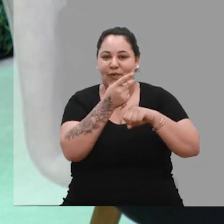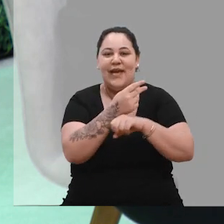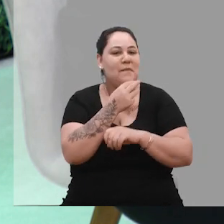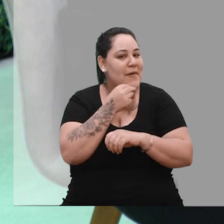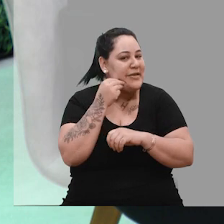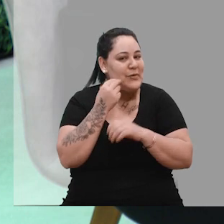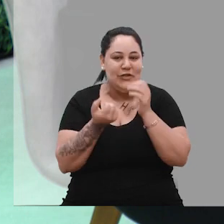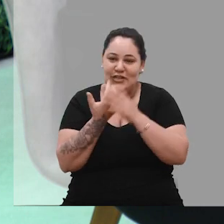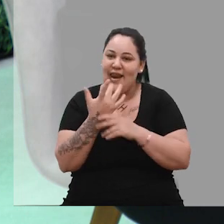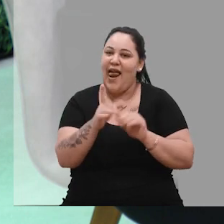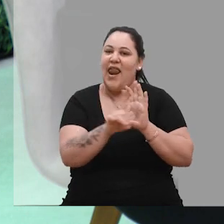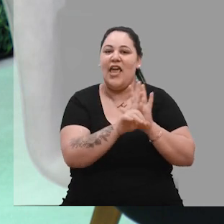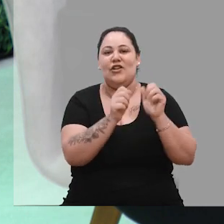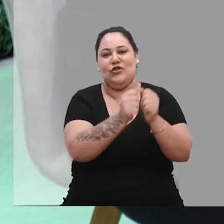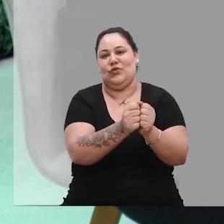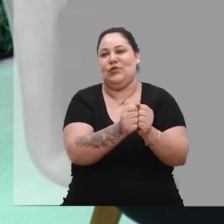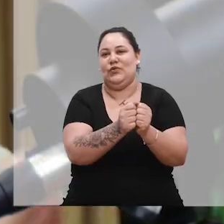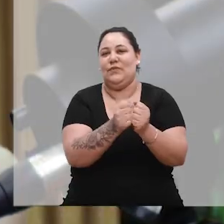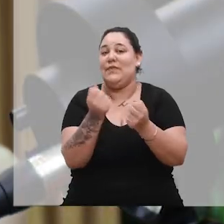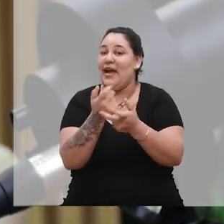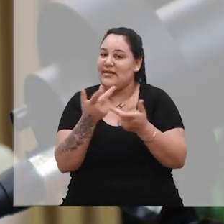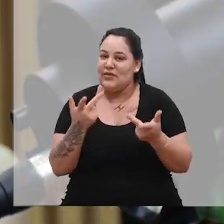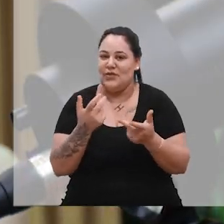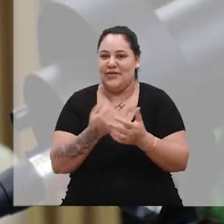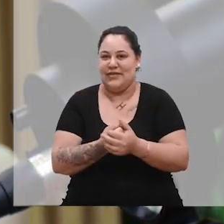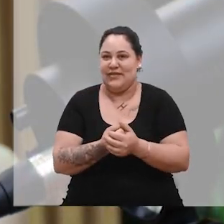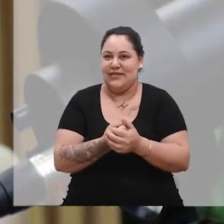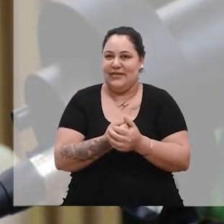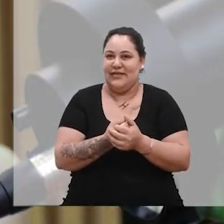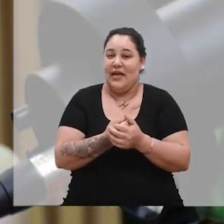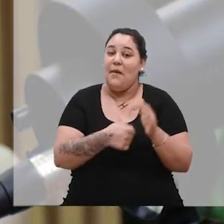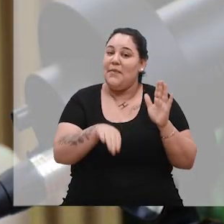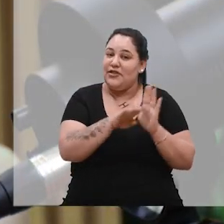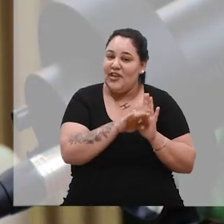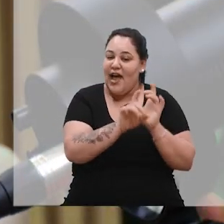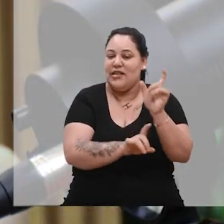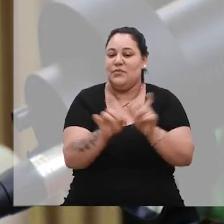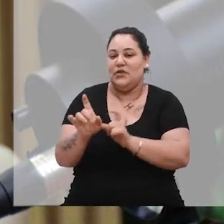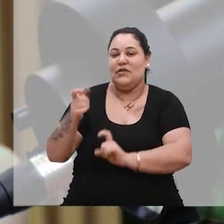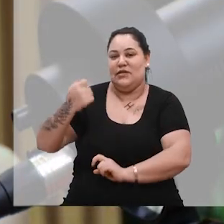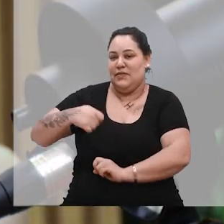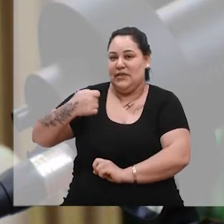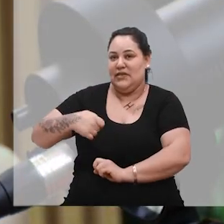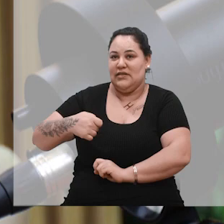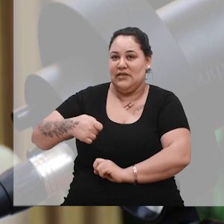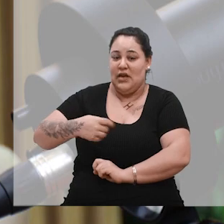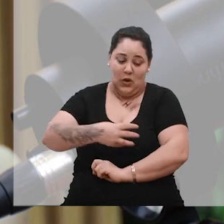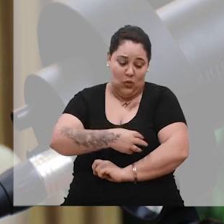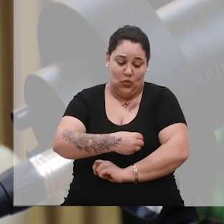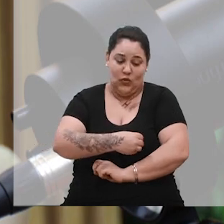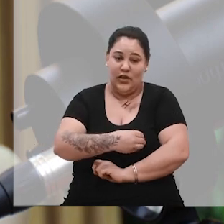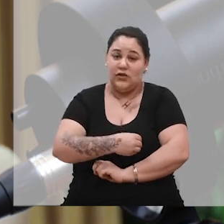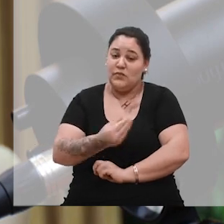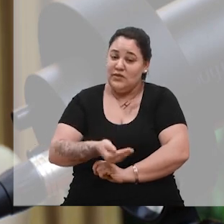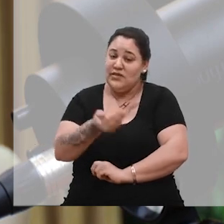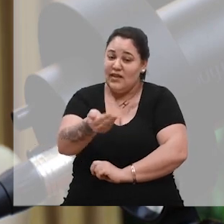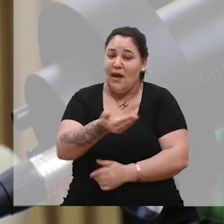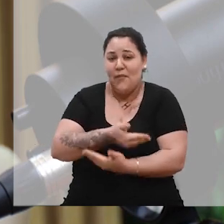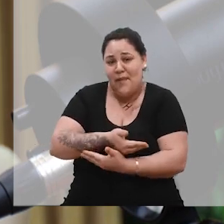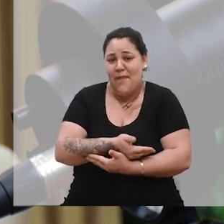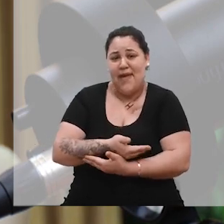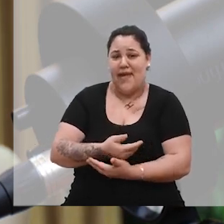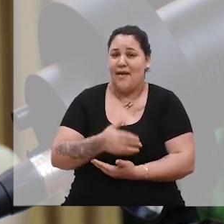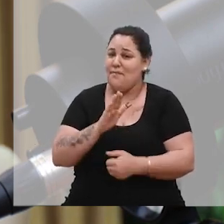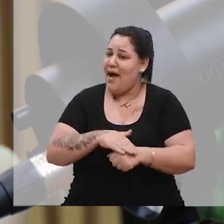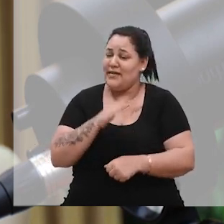fazer essa lei para isso, para chegar nessas pessoas que precisam que esse leite materno seja ofertado por essa criança